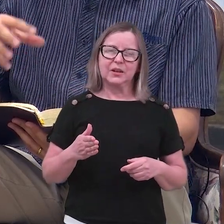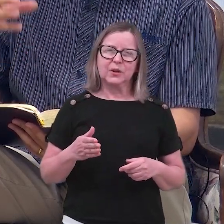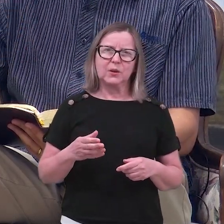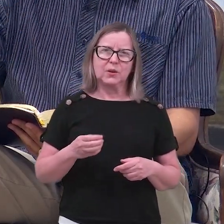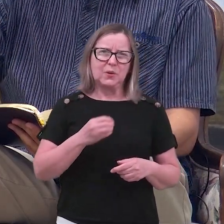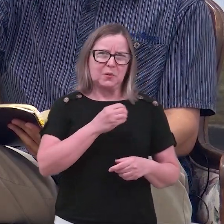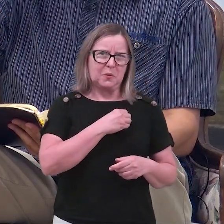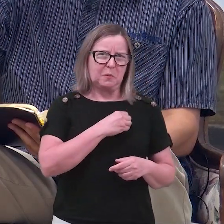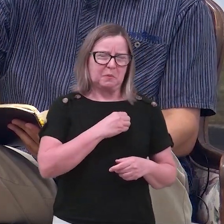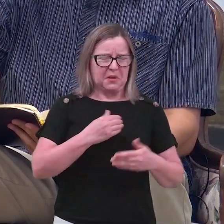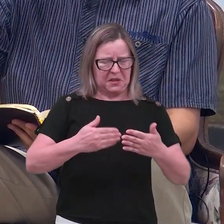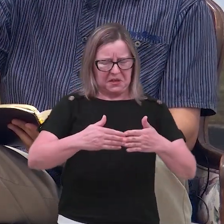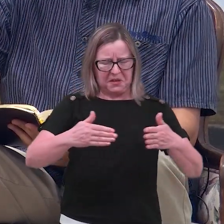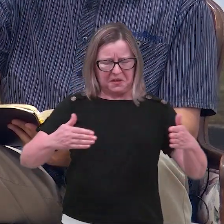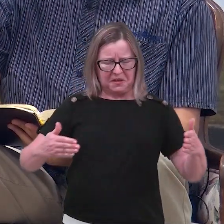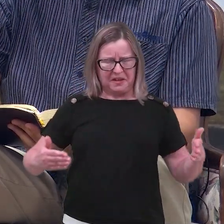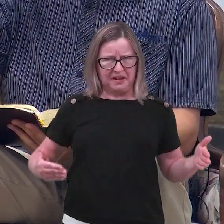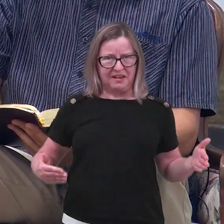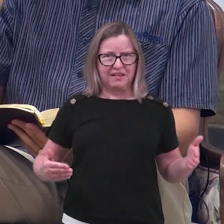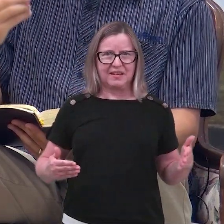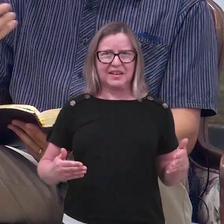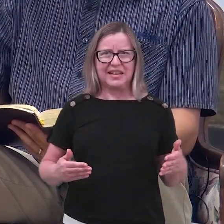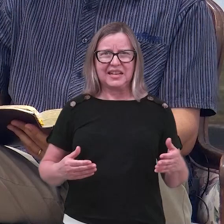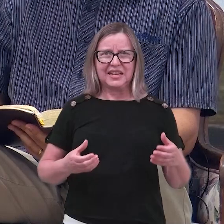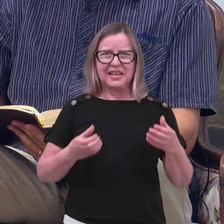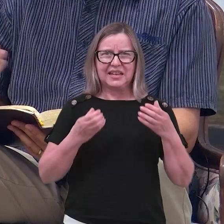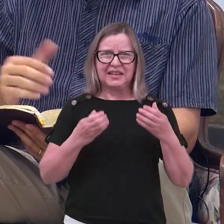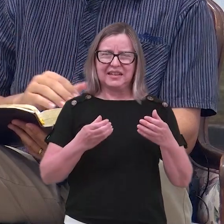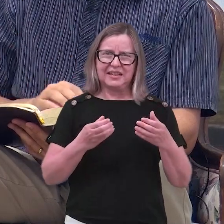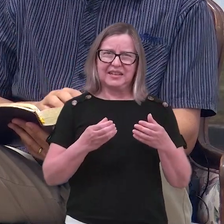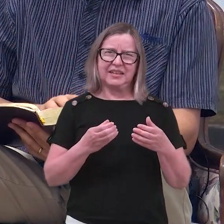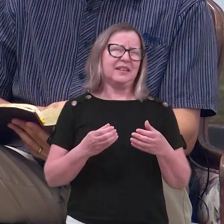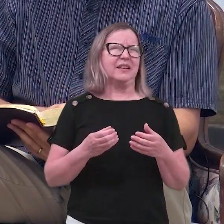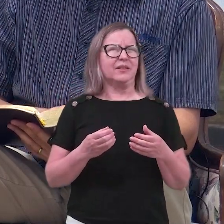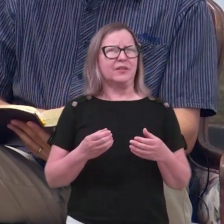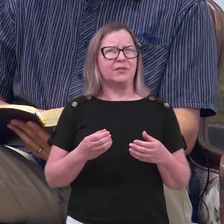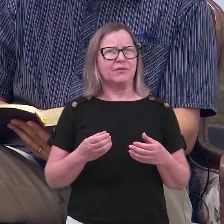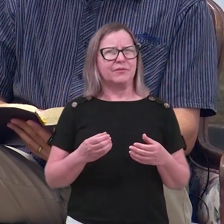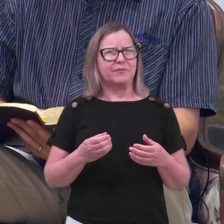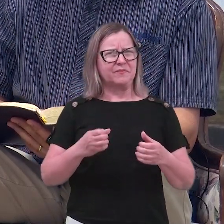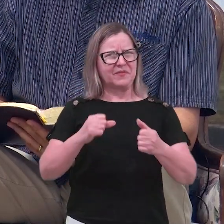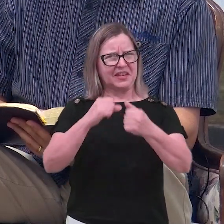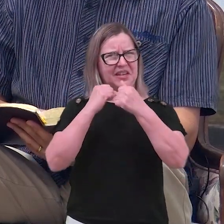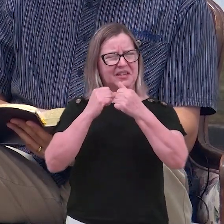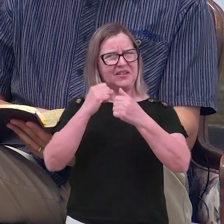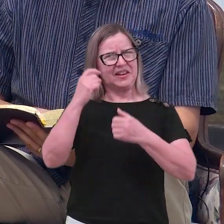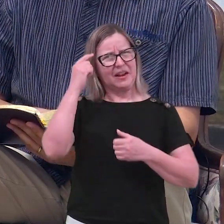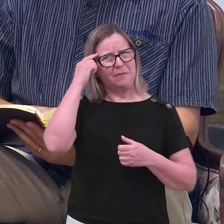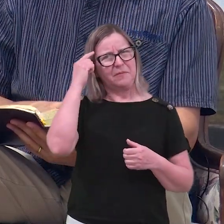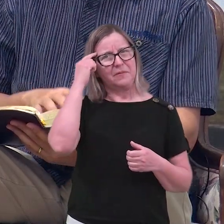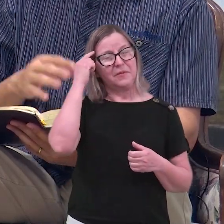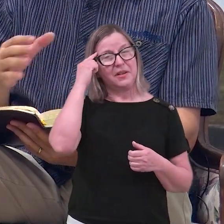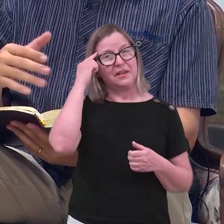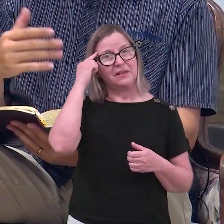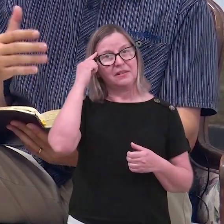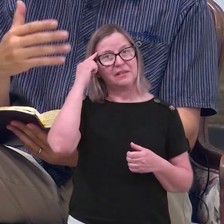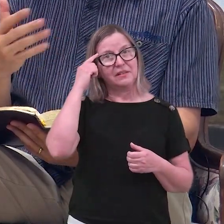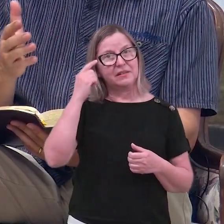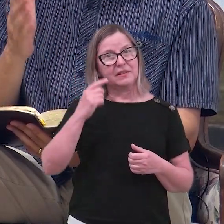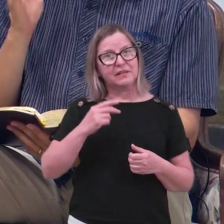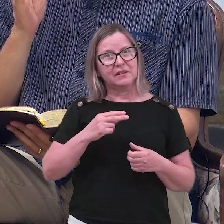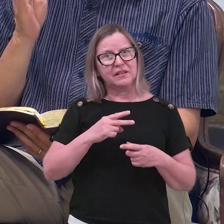nos assedia, que vai querer atacar nossas mentes, como você mesmo colocou, são coisas que